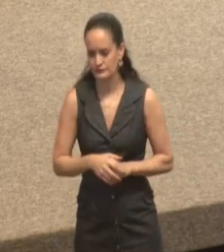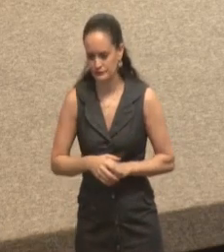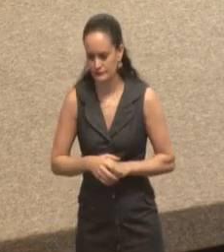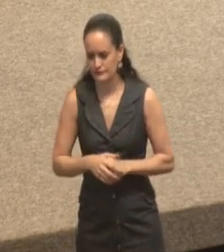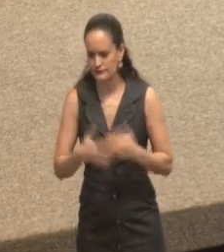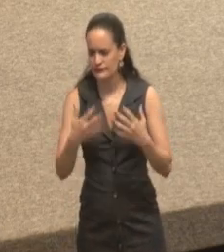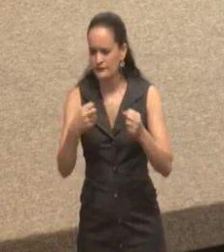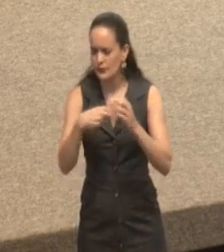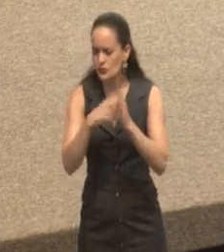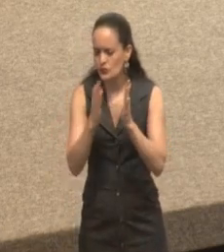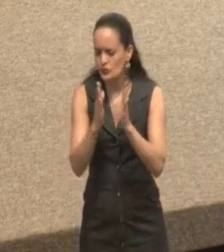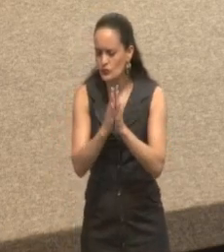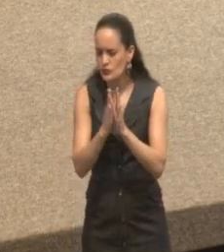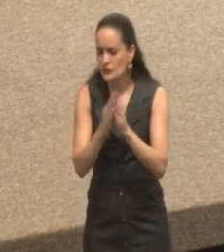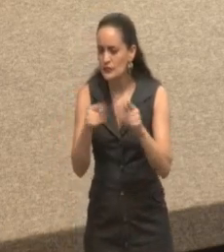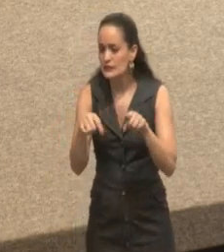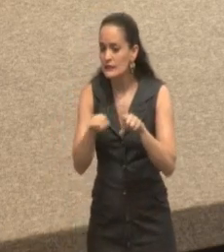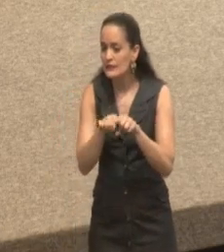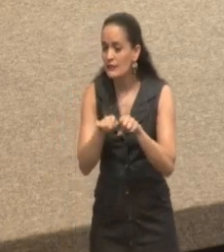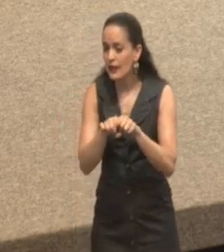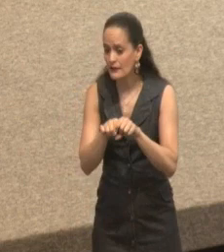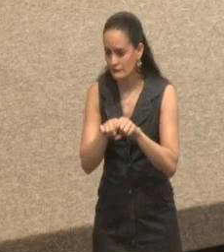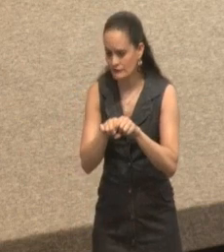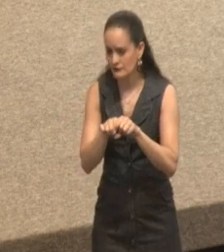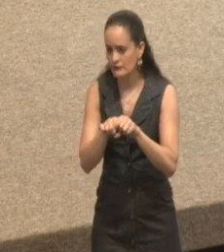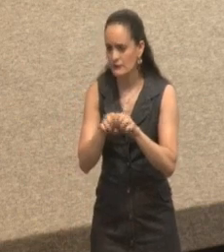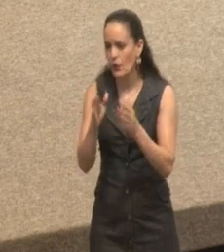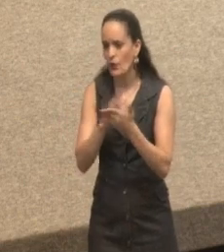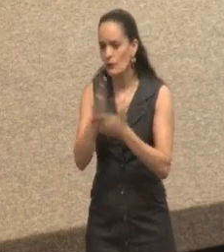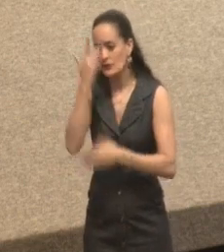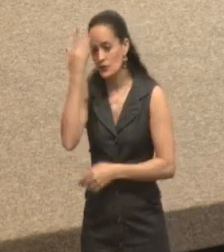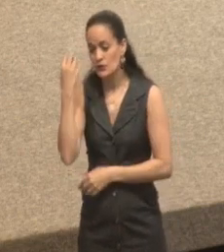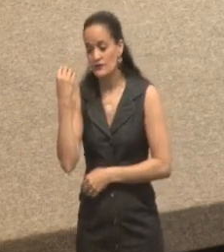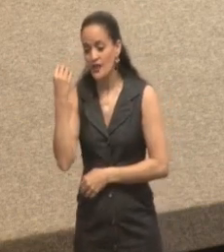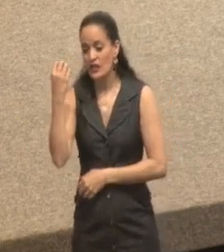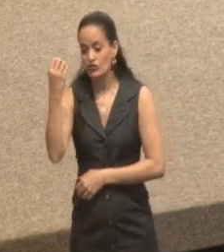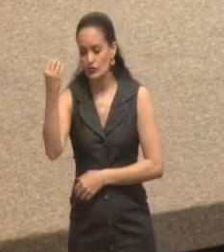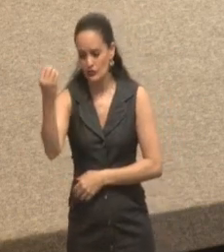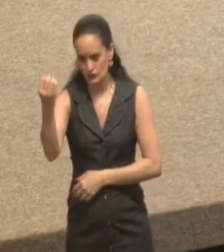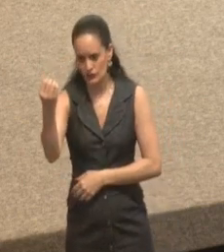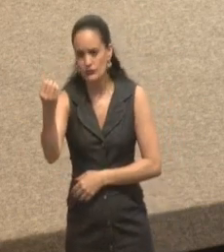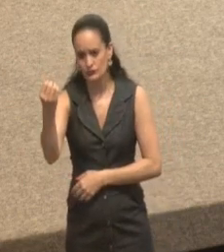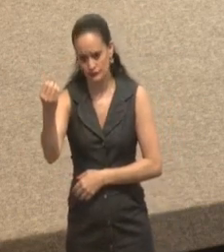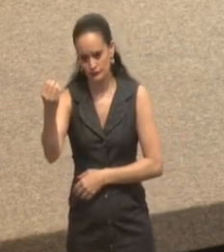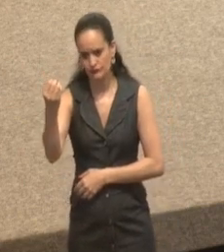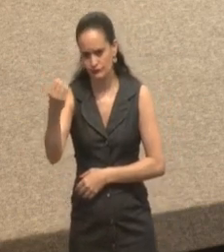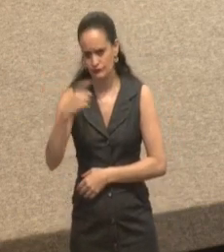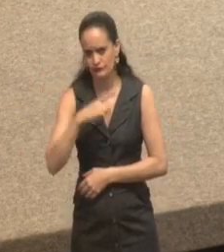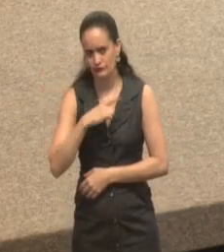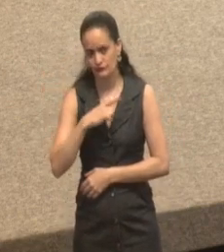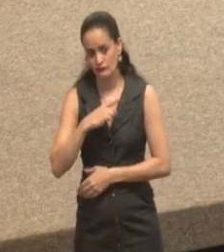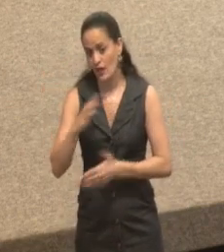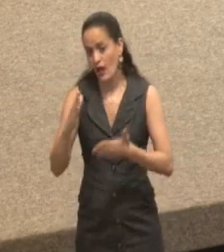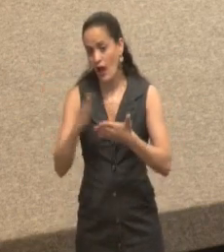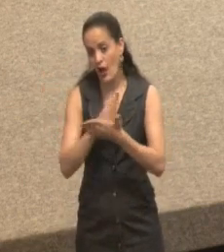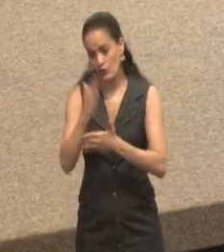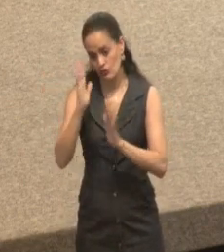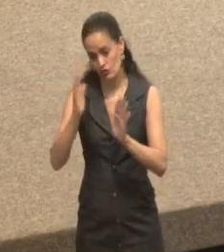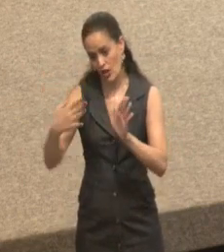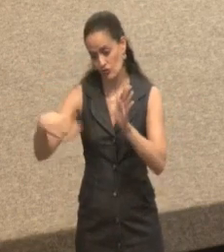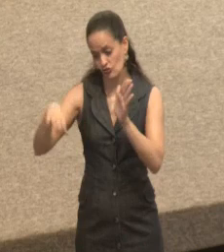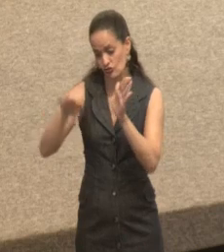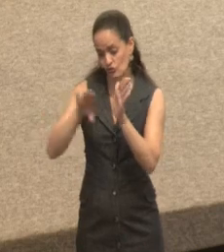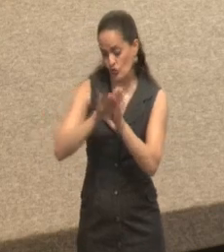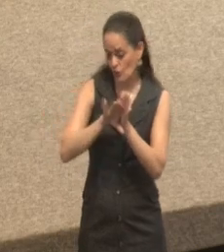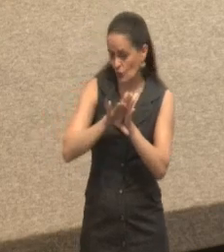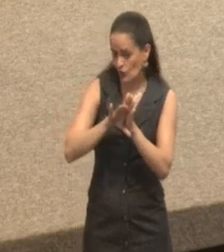Vamos orar por aqueles que estão viajando, o nosso irmão Getro e tantos outros, que talvez alguns já tenham chegado, estejam entre